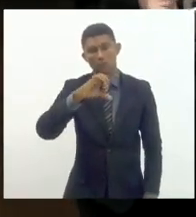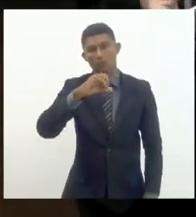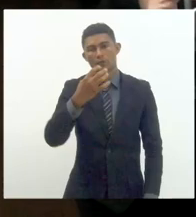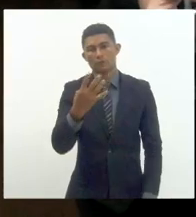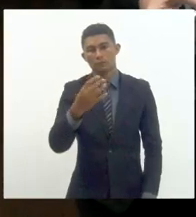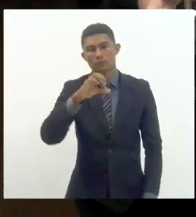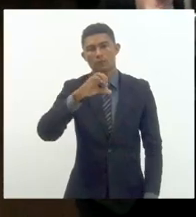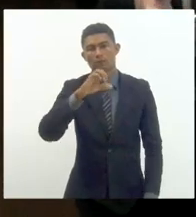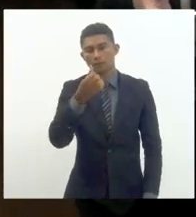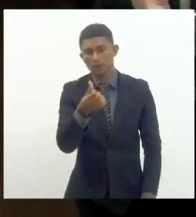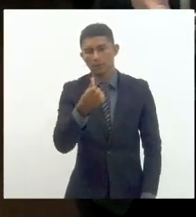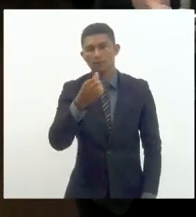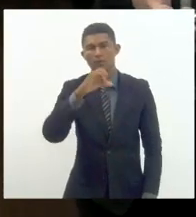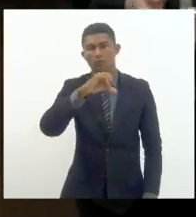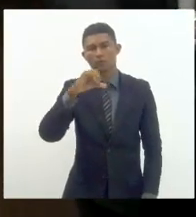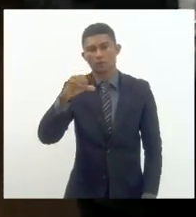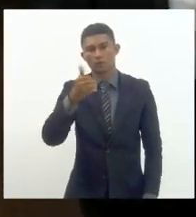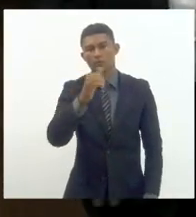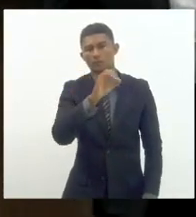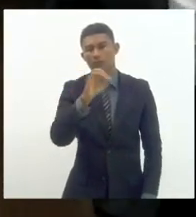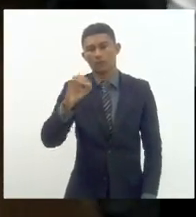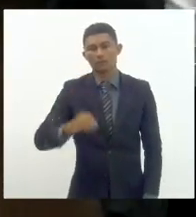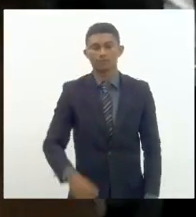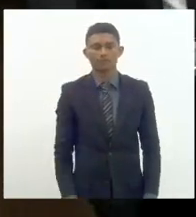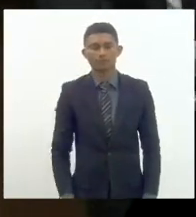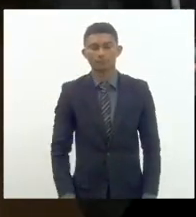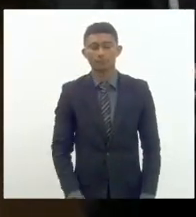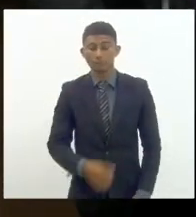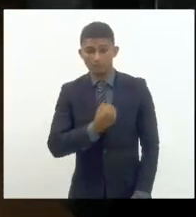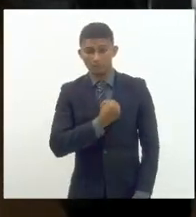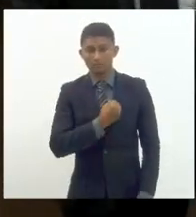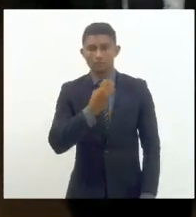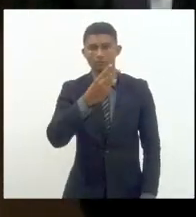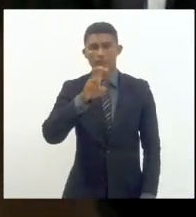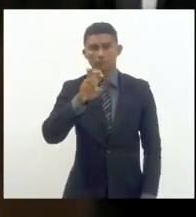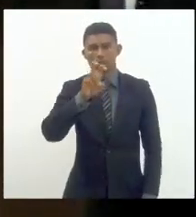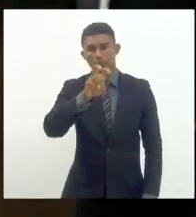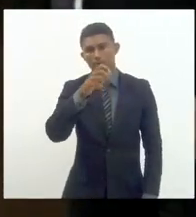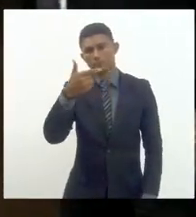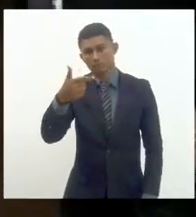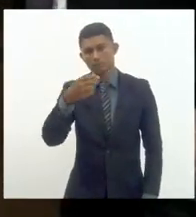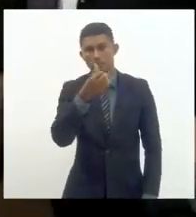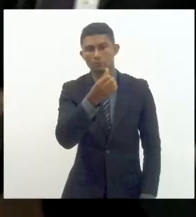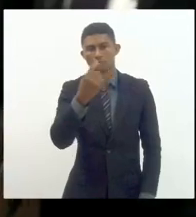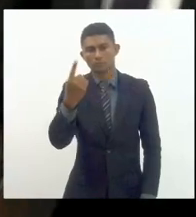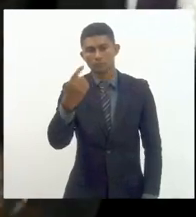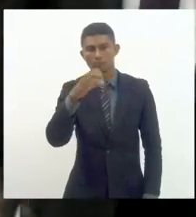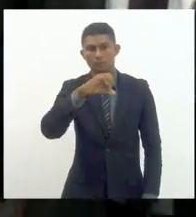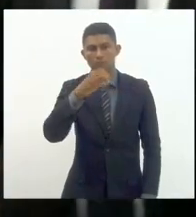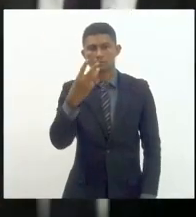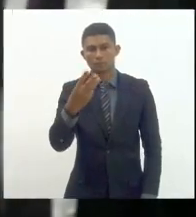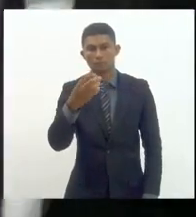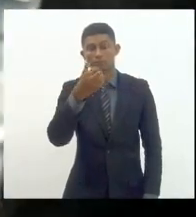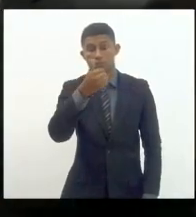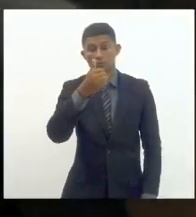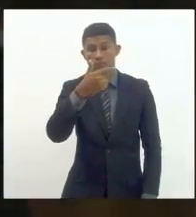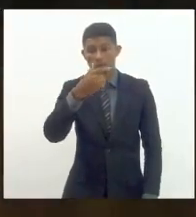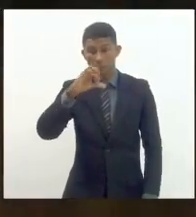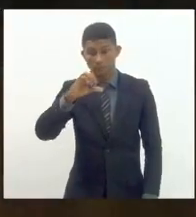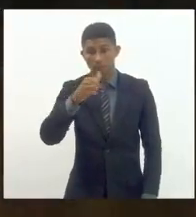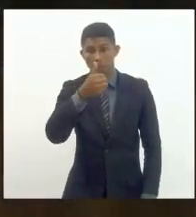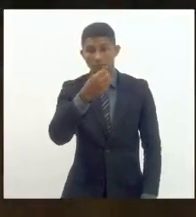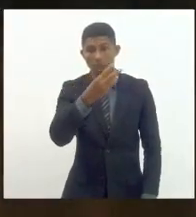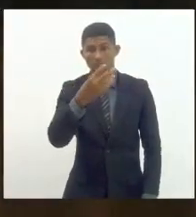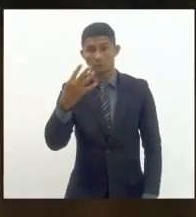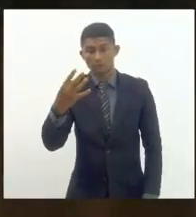89, 94, 96, 99, 100. Números 35, 52, 61, 93, 129,